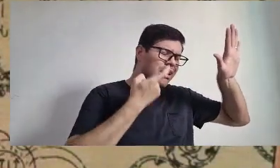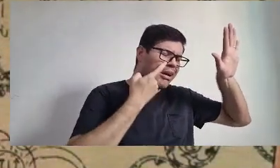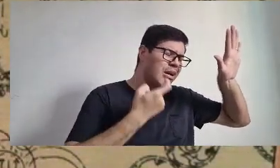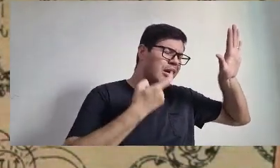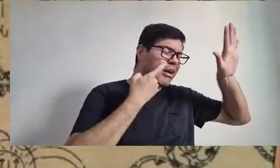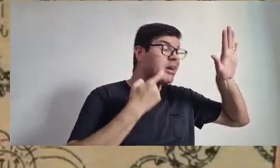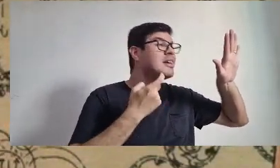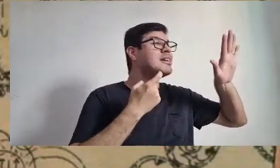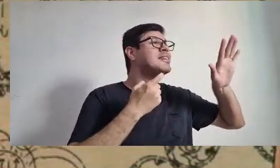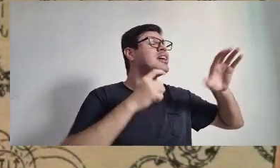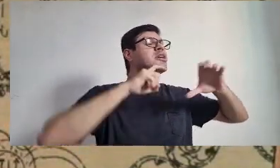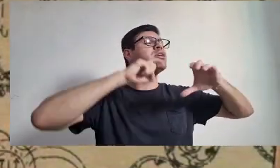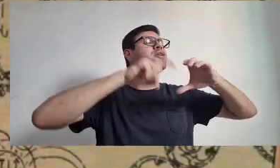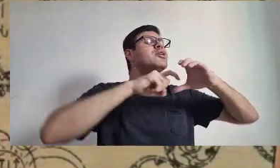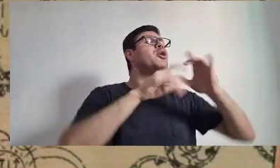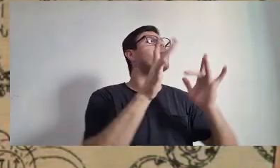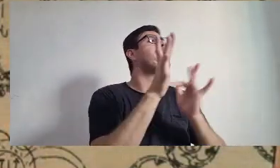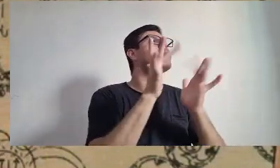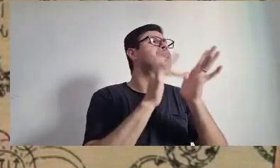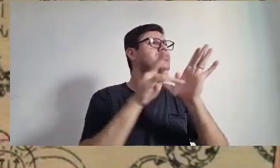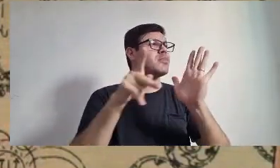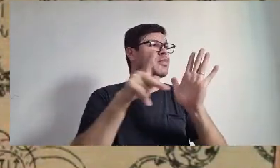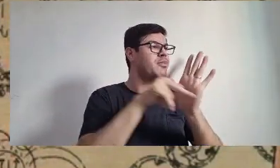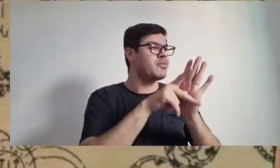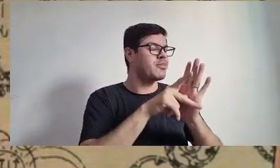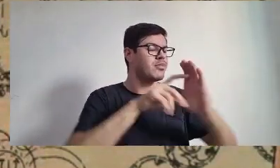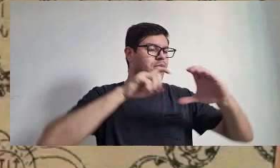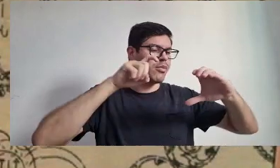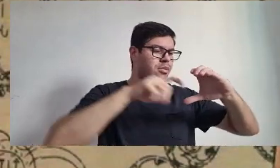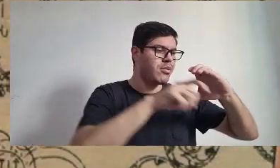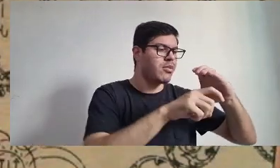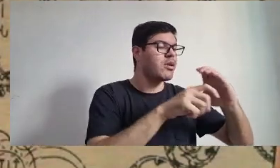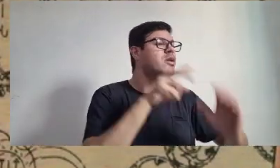3 vezes. Fui no túmulo de Jesus, vazio.